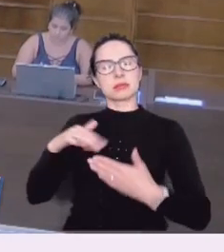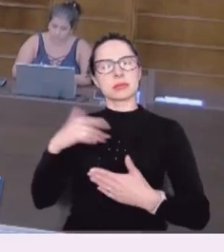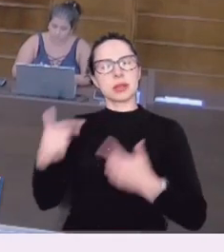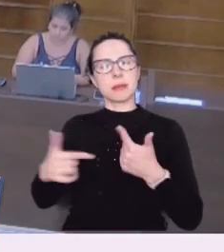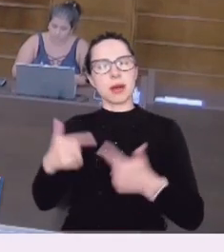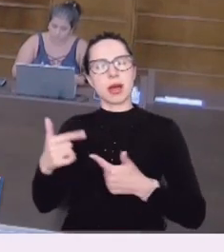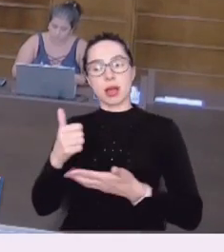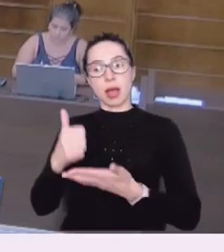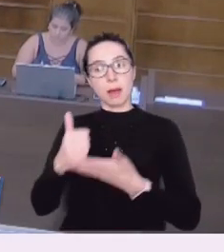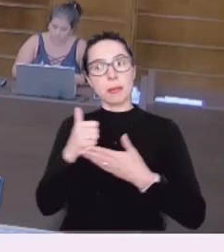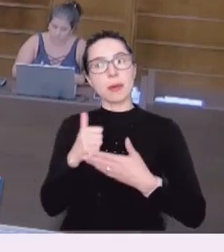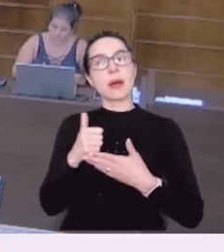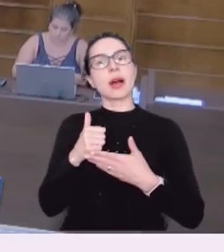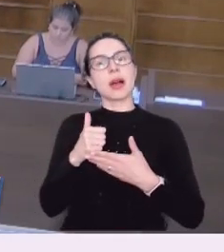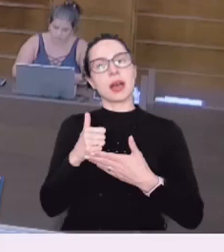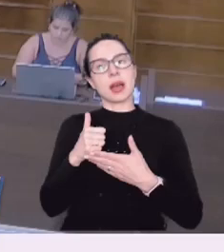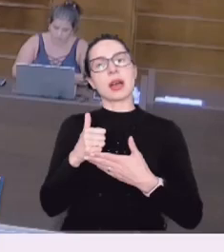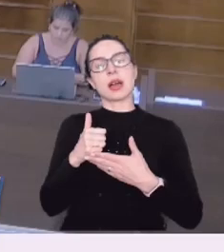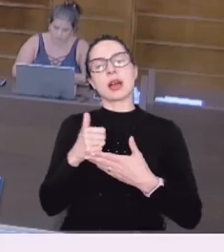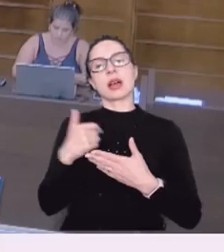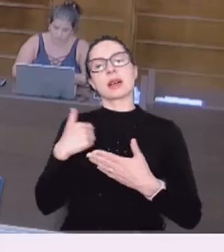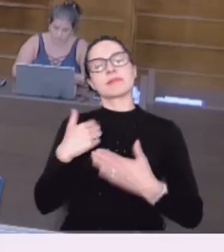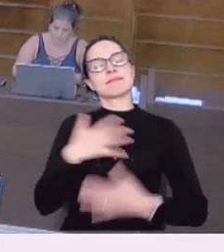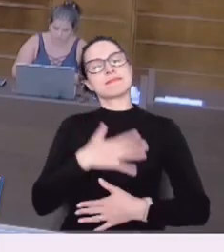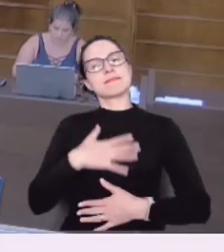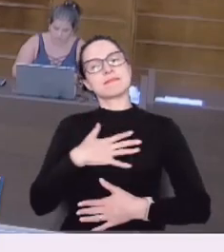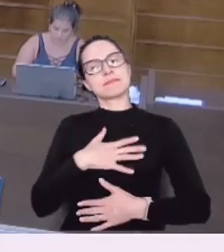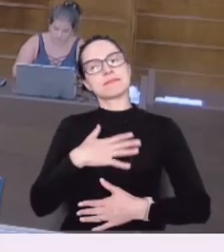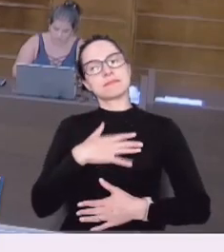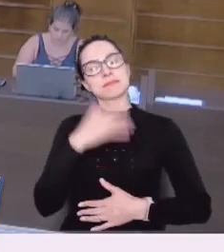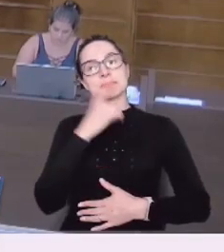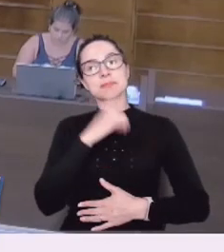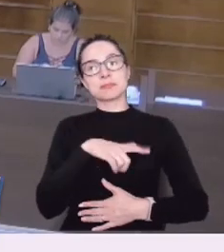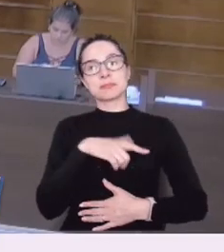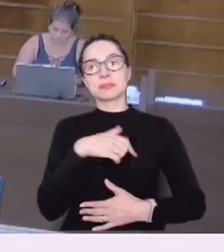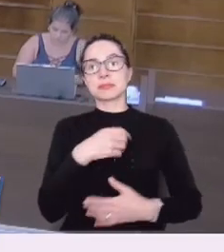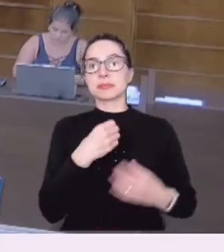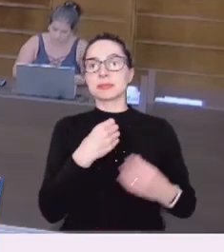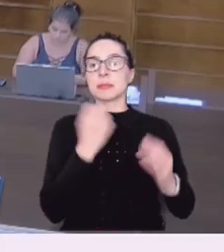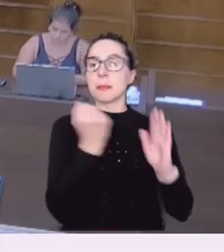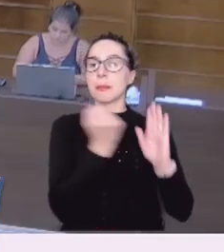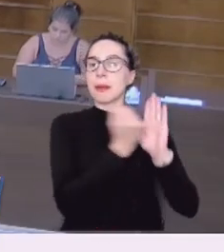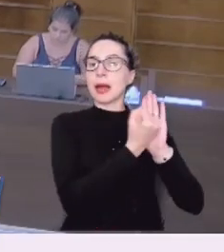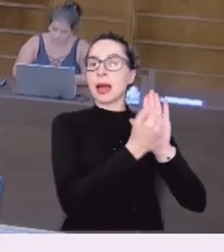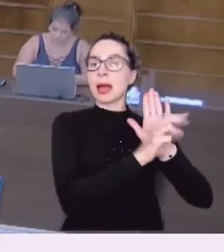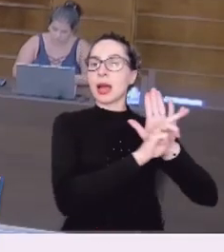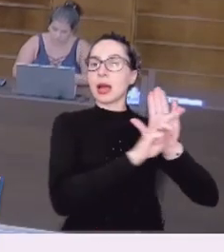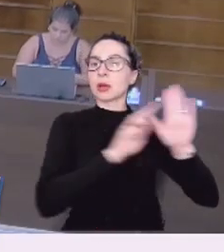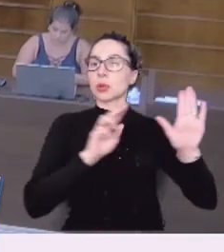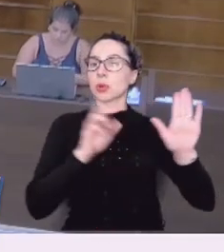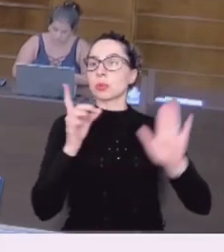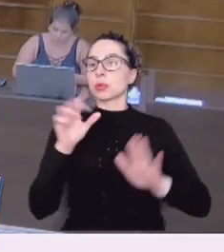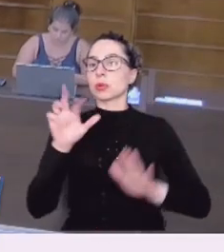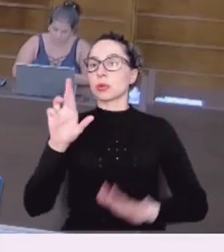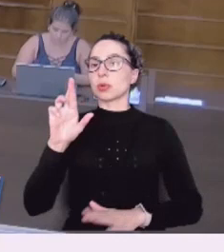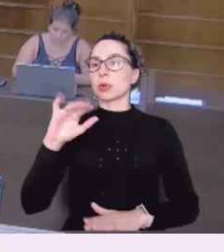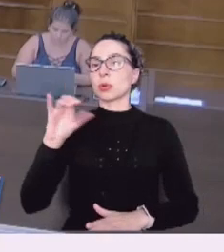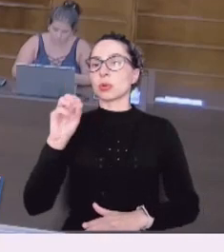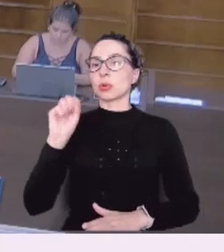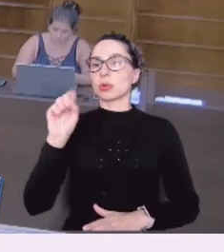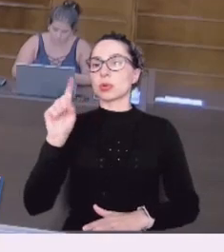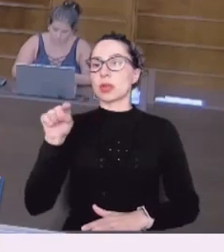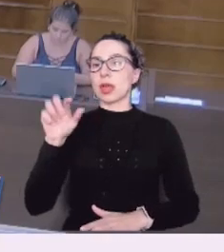apoiado e tem me honrado, me dando essa oportunidade para eternizar o nome do Dr. José Ramon